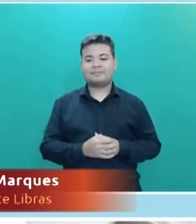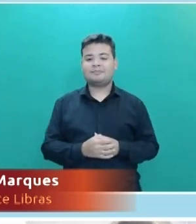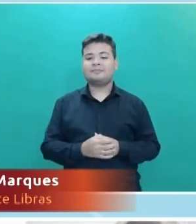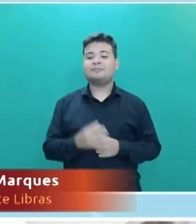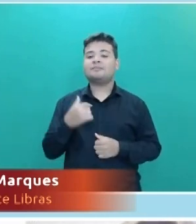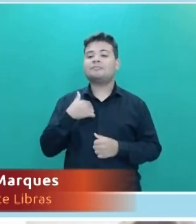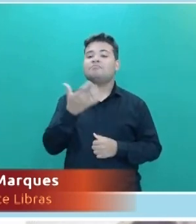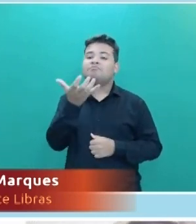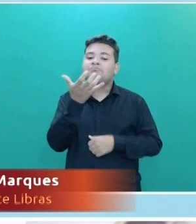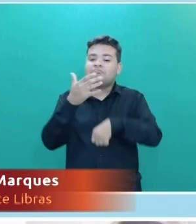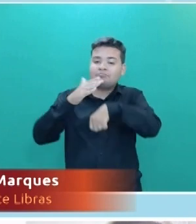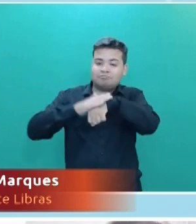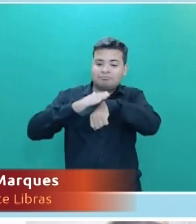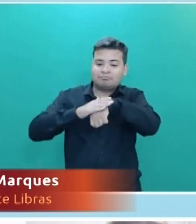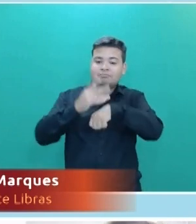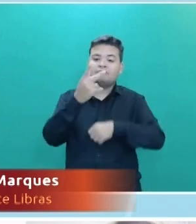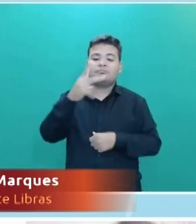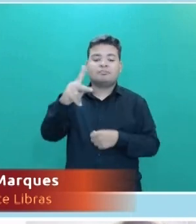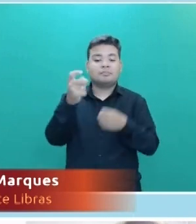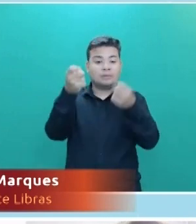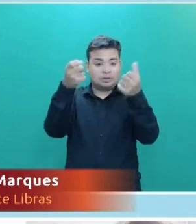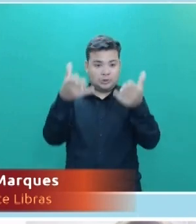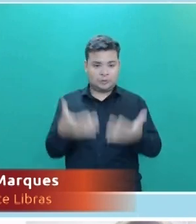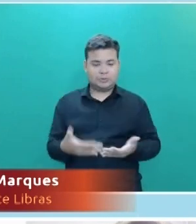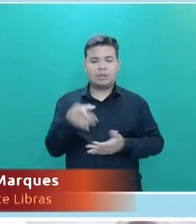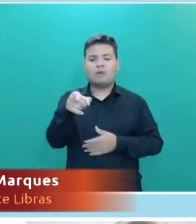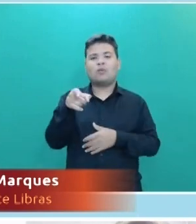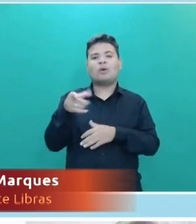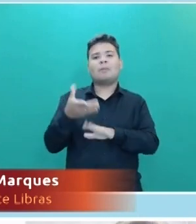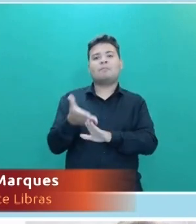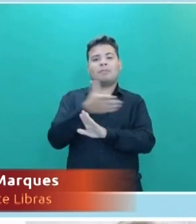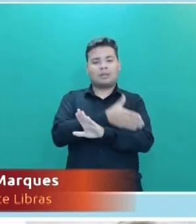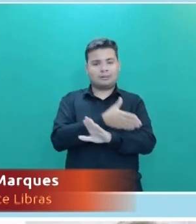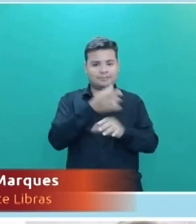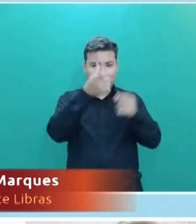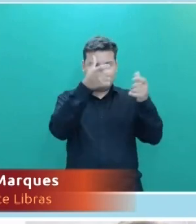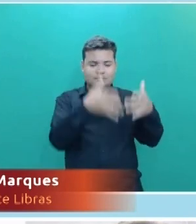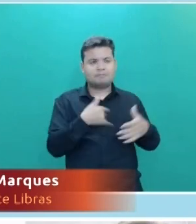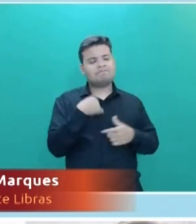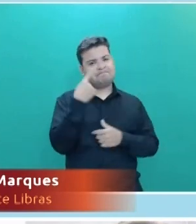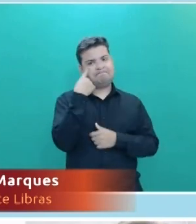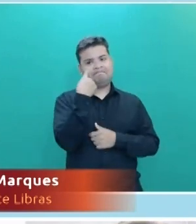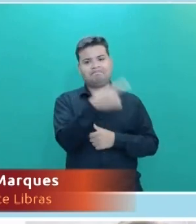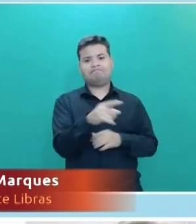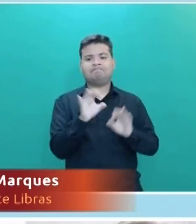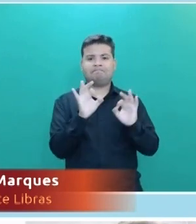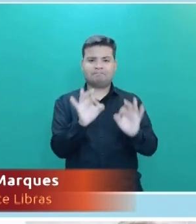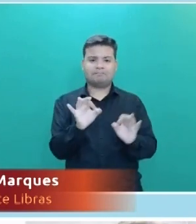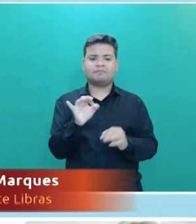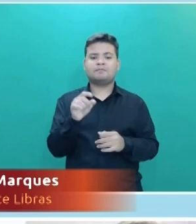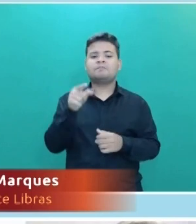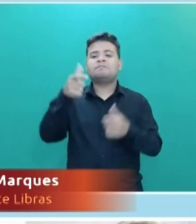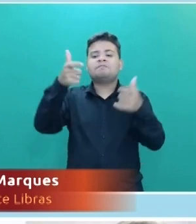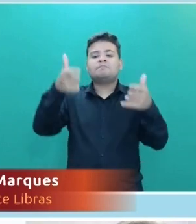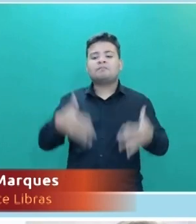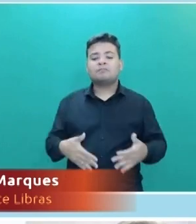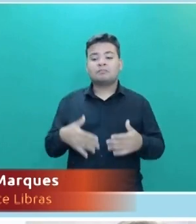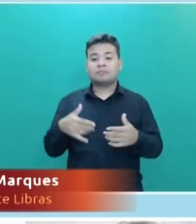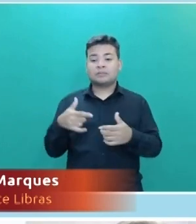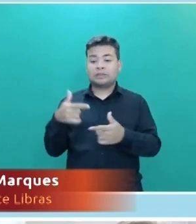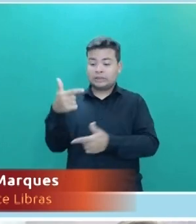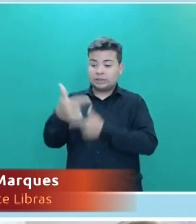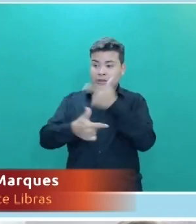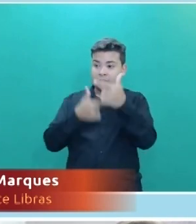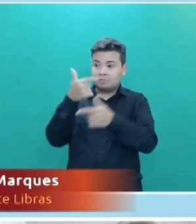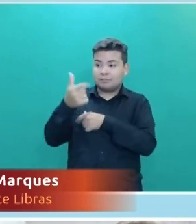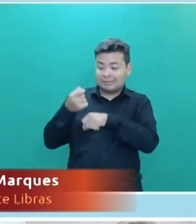Mas queria também que você falasse uma coisa que você citou no bloco passado, que eu achei muito interessante. Você falou da invisibilidade do trabalho